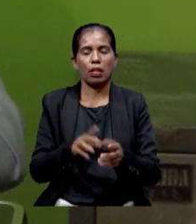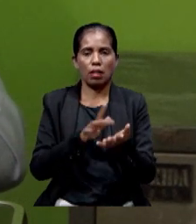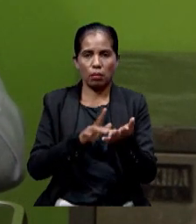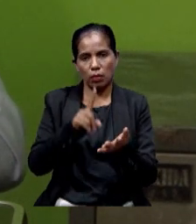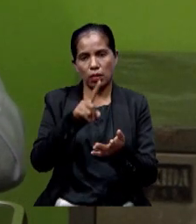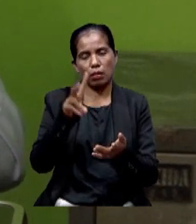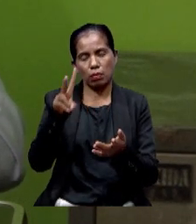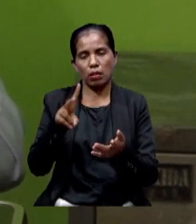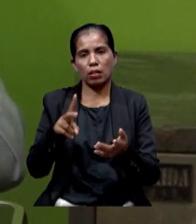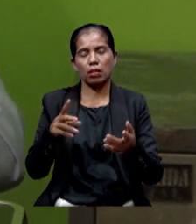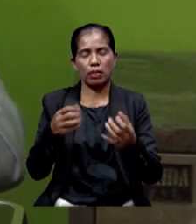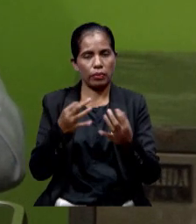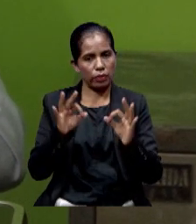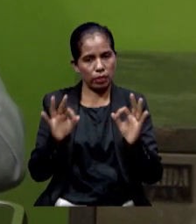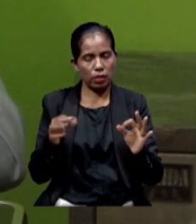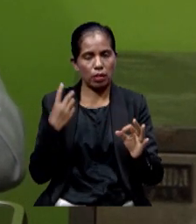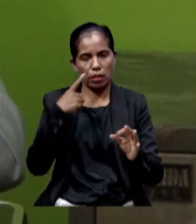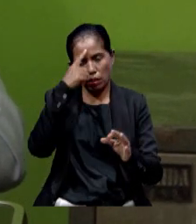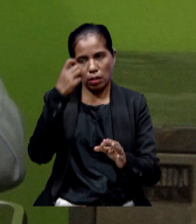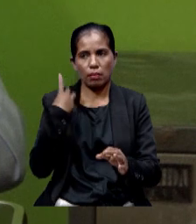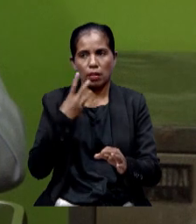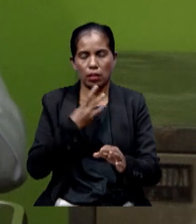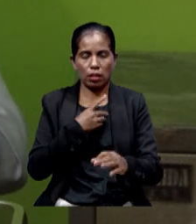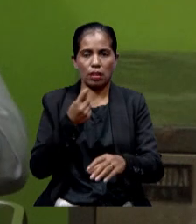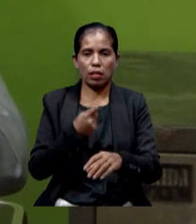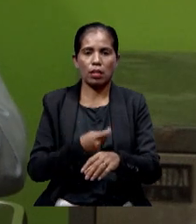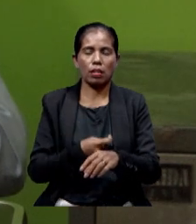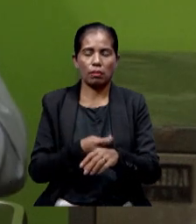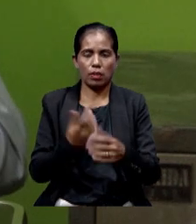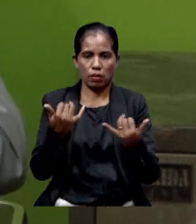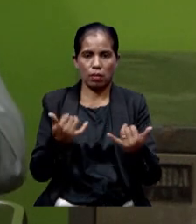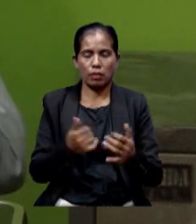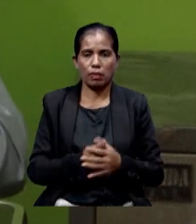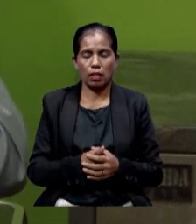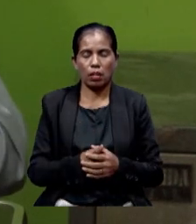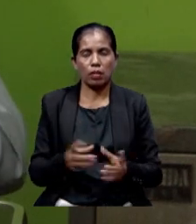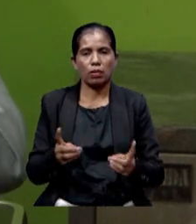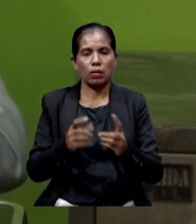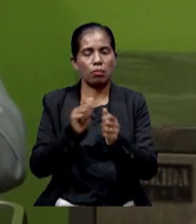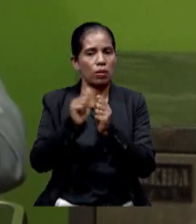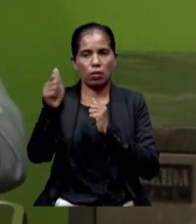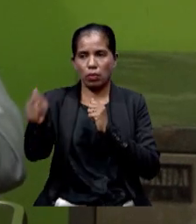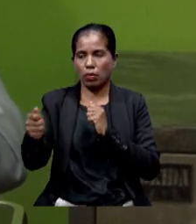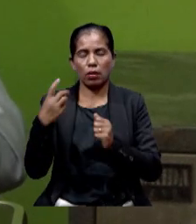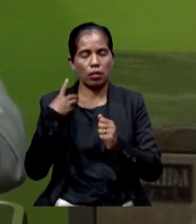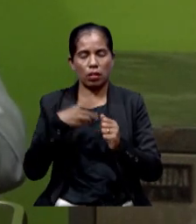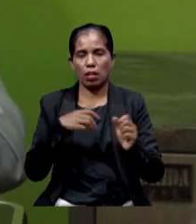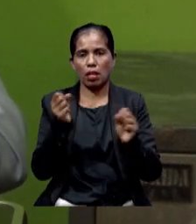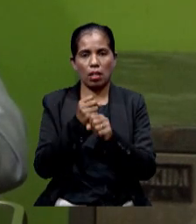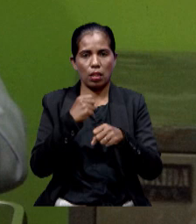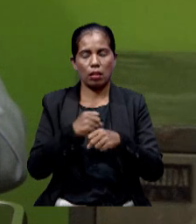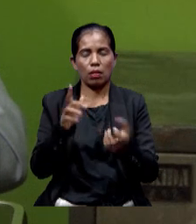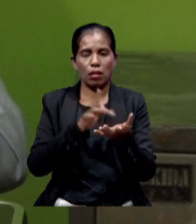tamba ita nia situasaun nebema ka dok ita la ita fabrik ita la